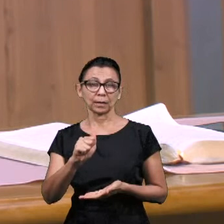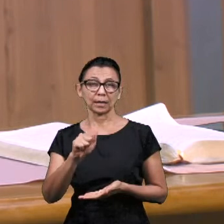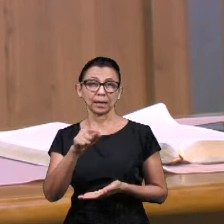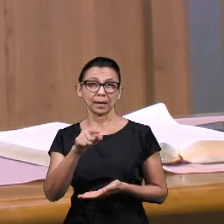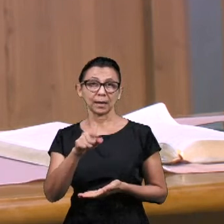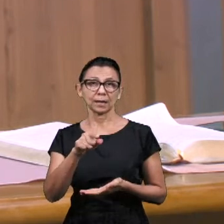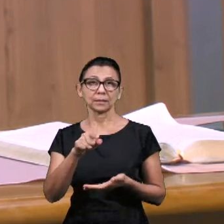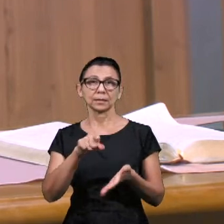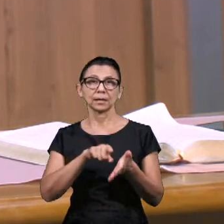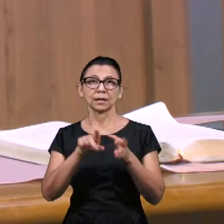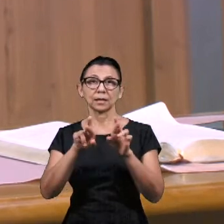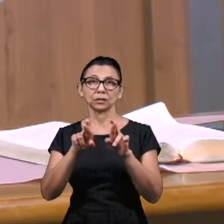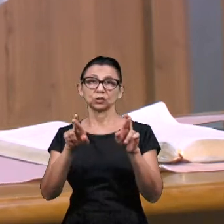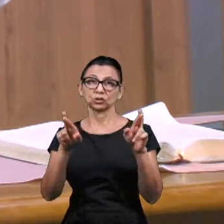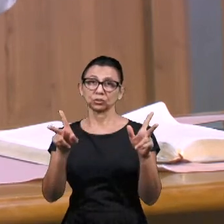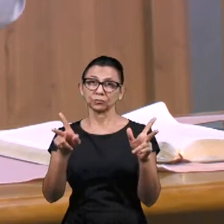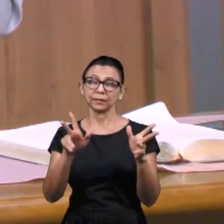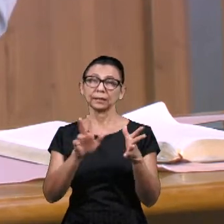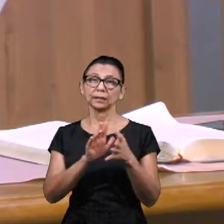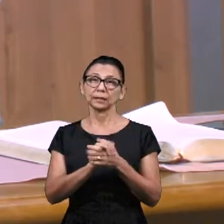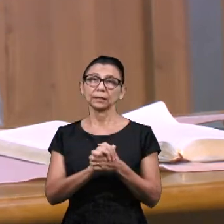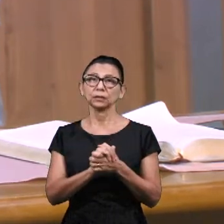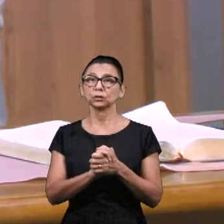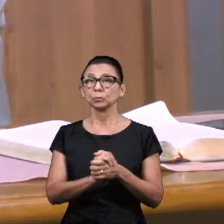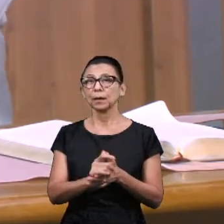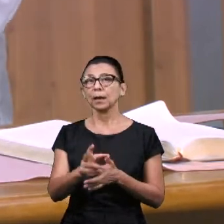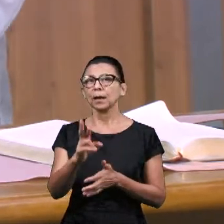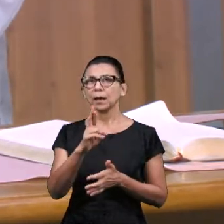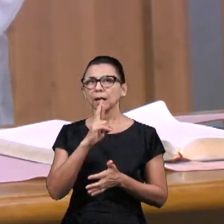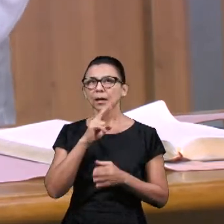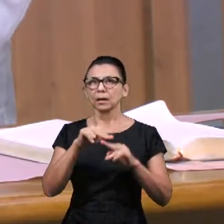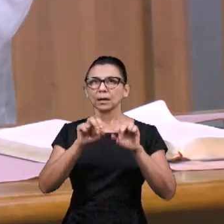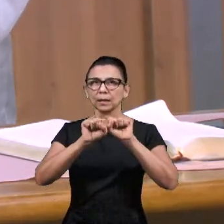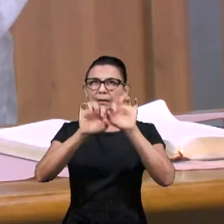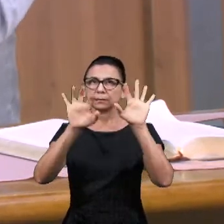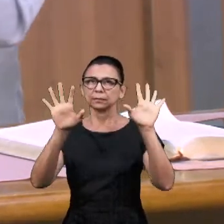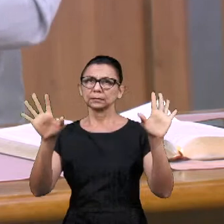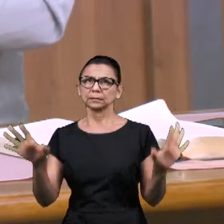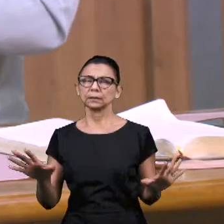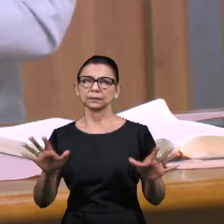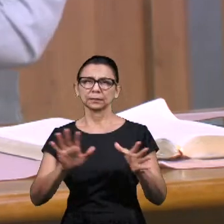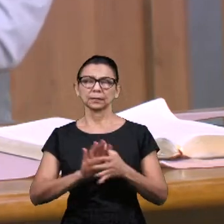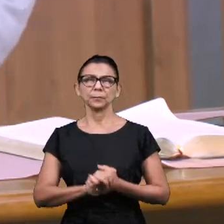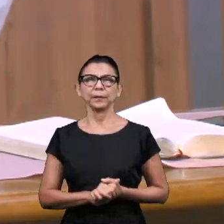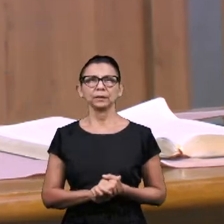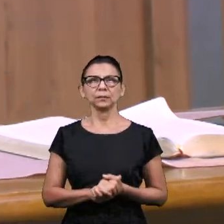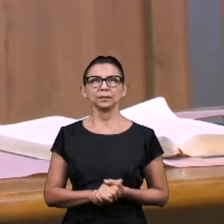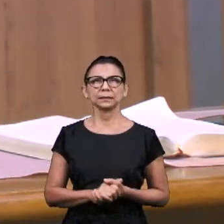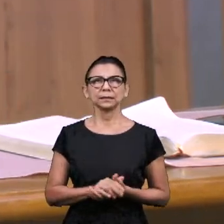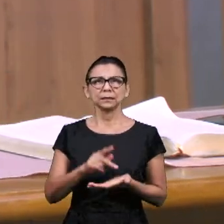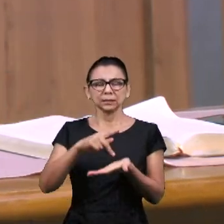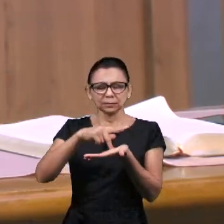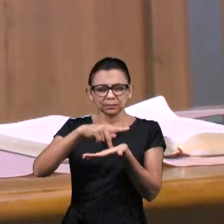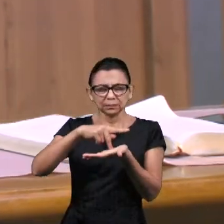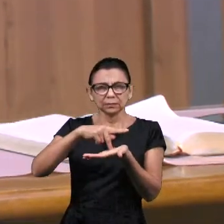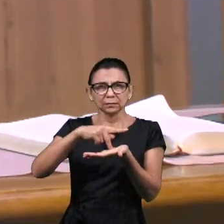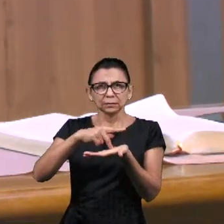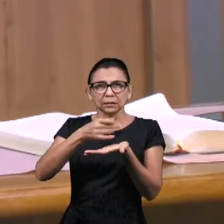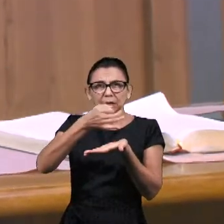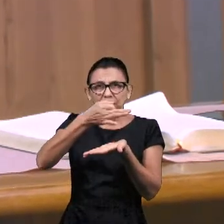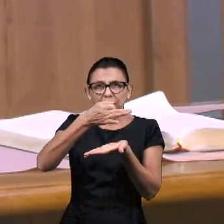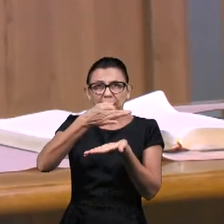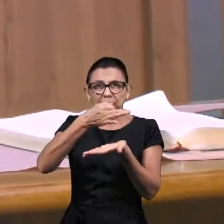início. A resposta ela deve ser dita de maneira clara pelas crianças, né, pelos filhos, junto com os pais. Na sexta